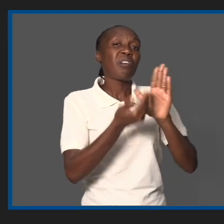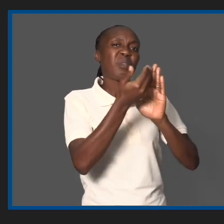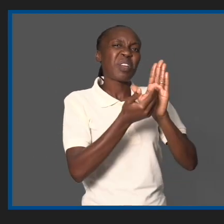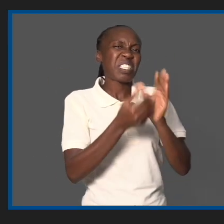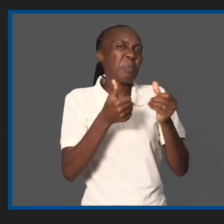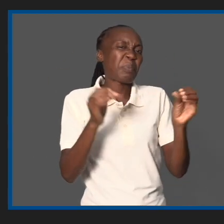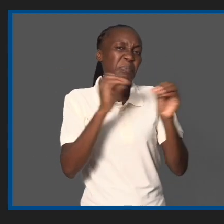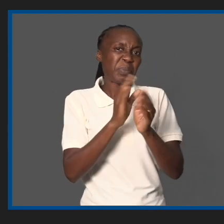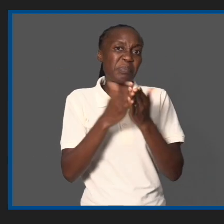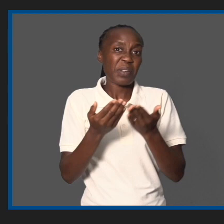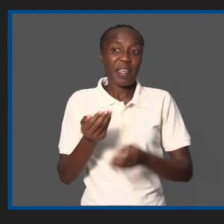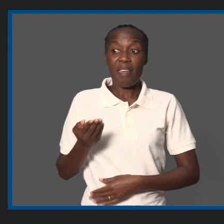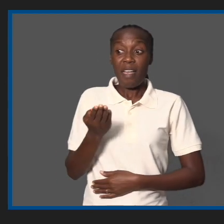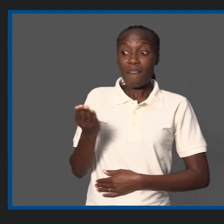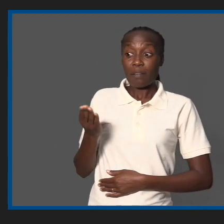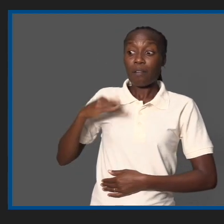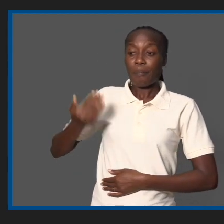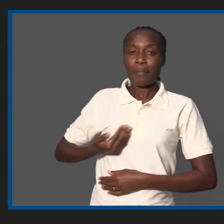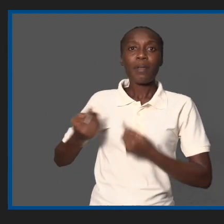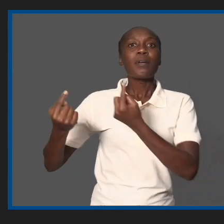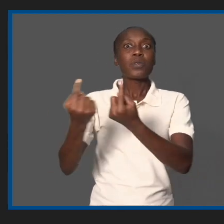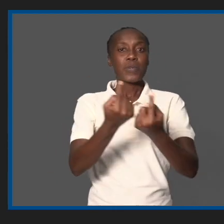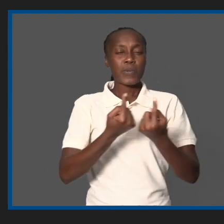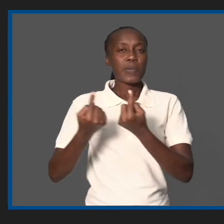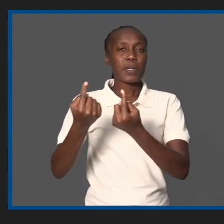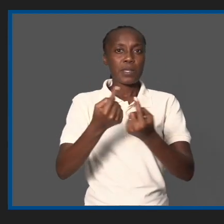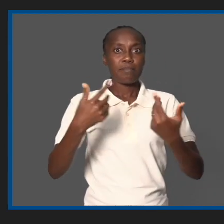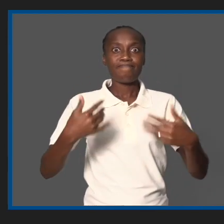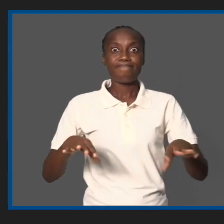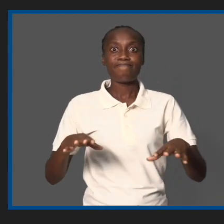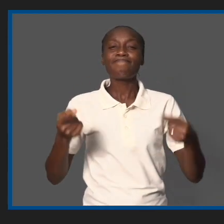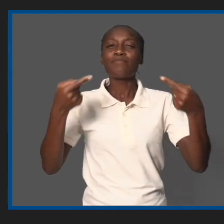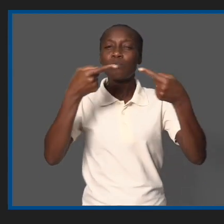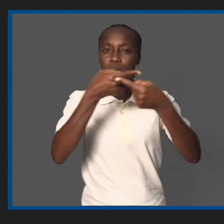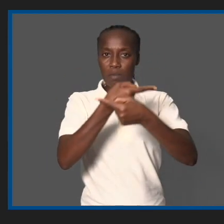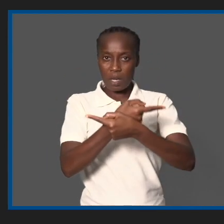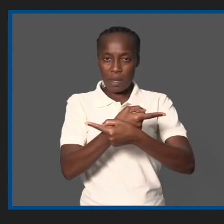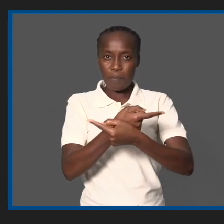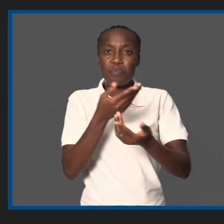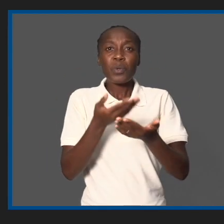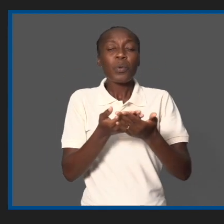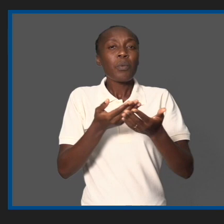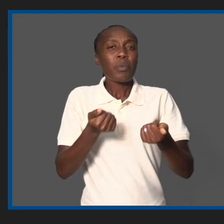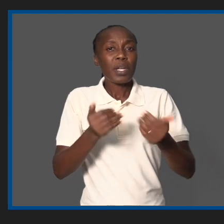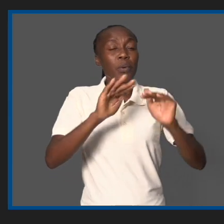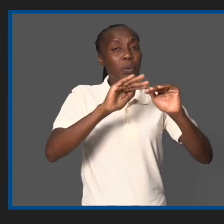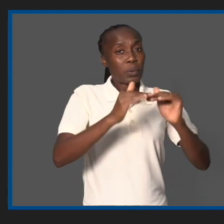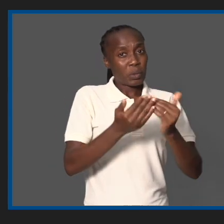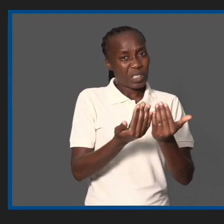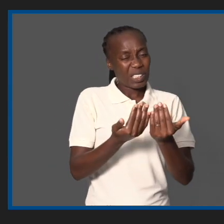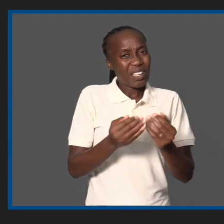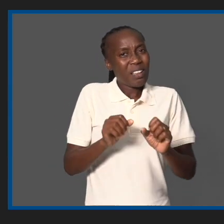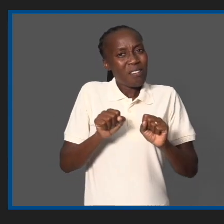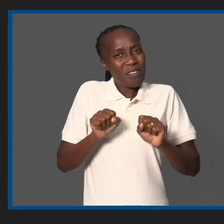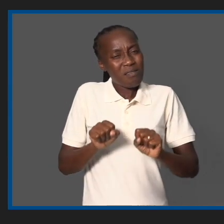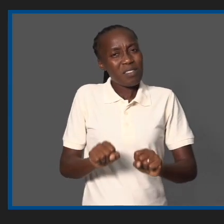não deu certo. Para a mulher, é uma situação completamente trágica. Porque o dia